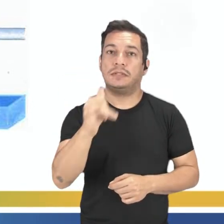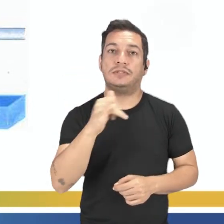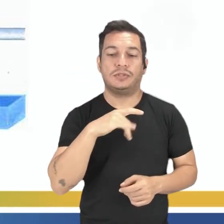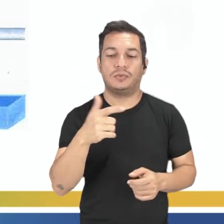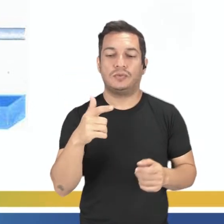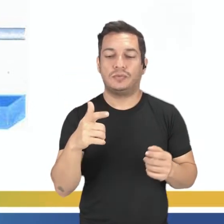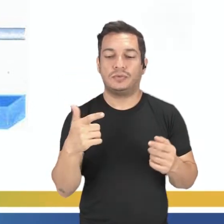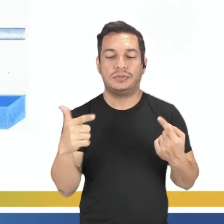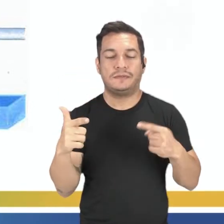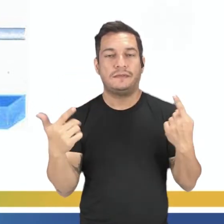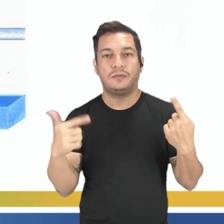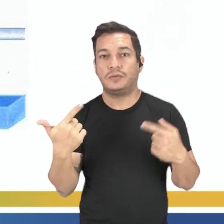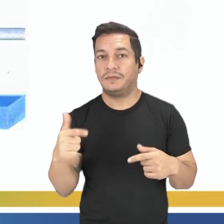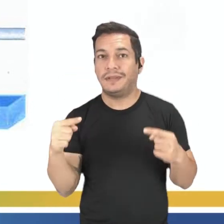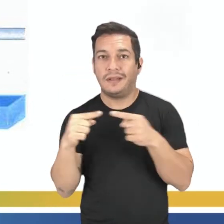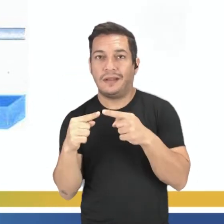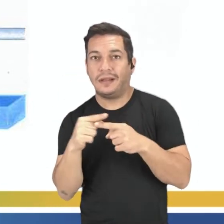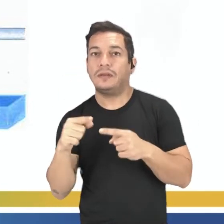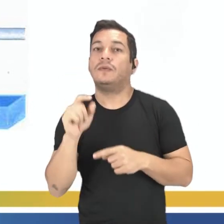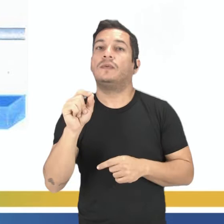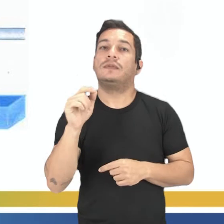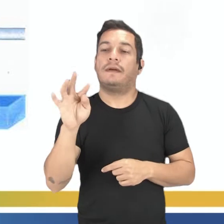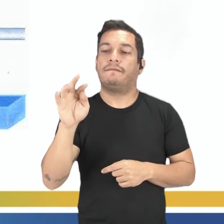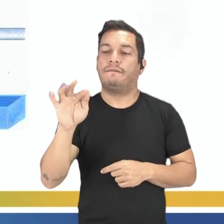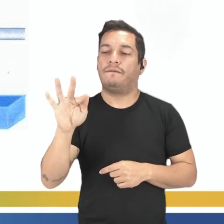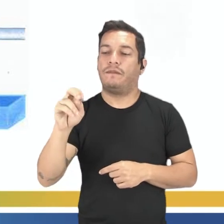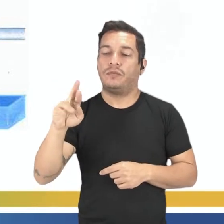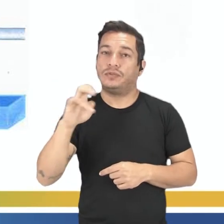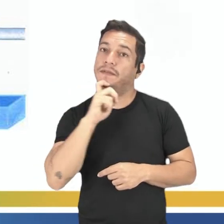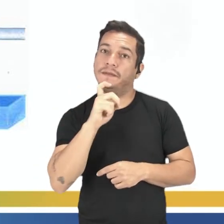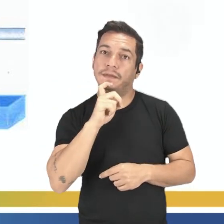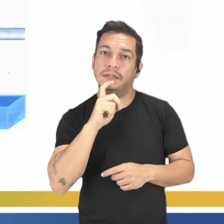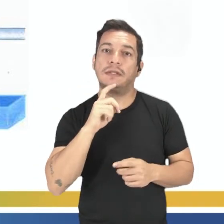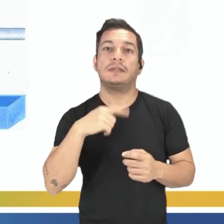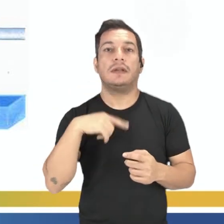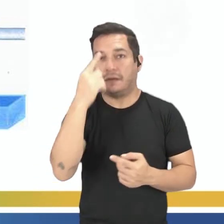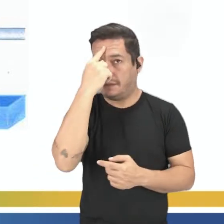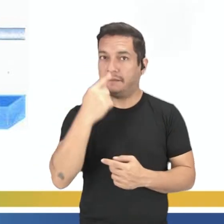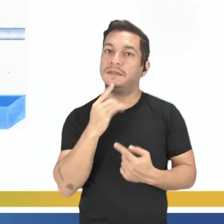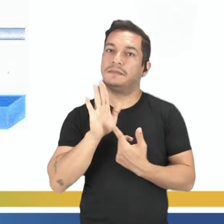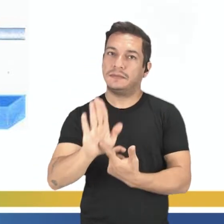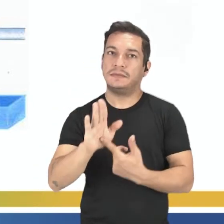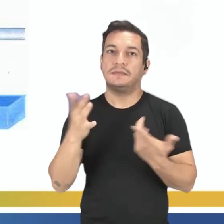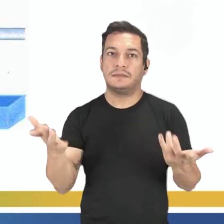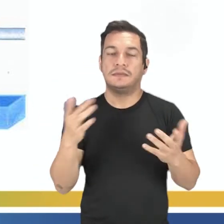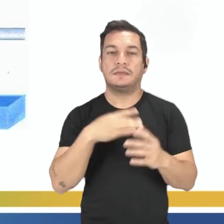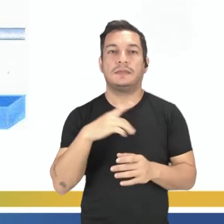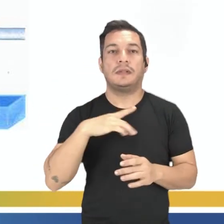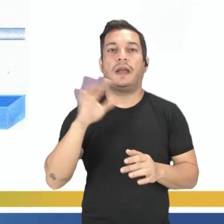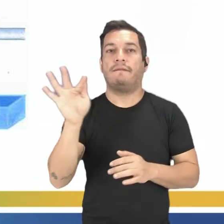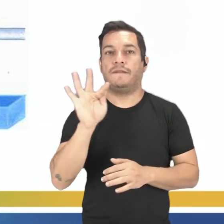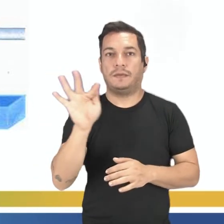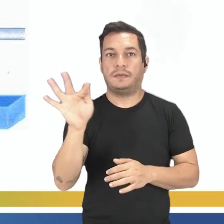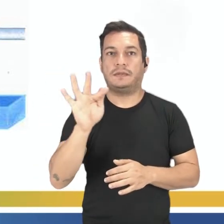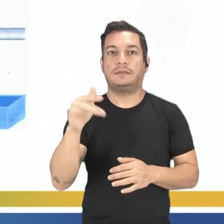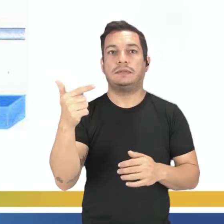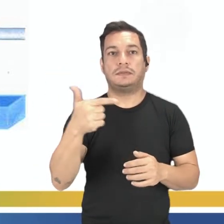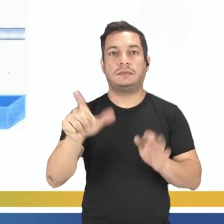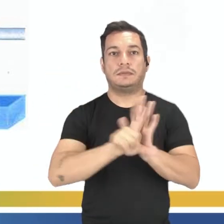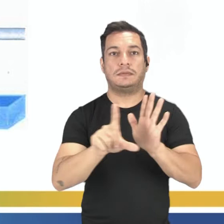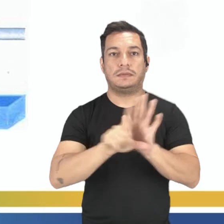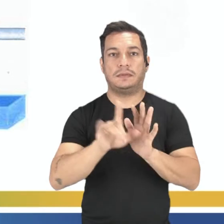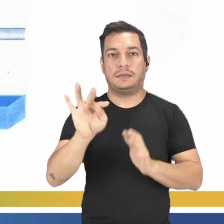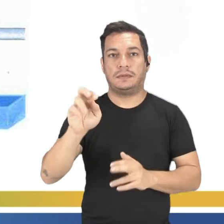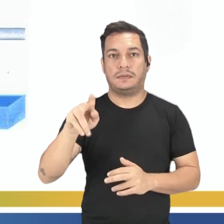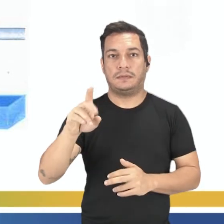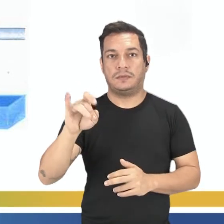fria. É o que a equação está mostrando para nós. E aí, sendo assim, a gente chega à formulação da segunda lei da